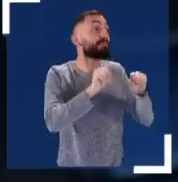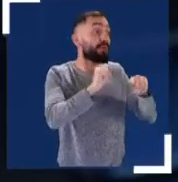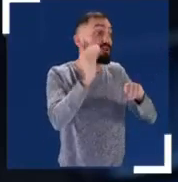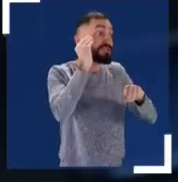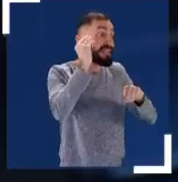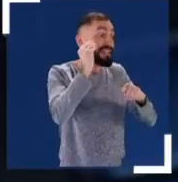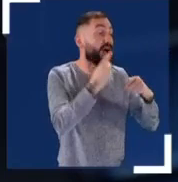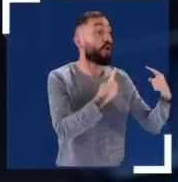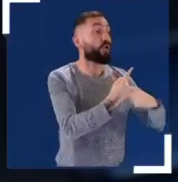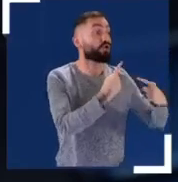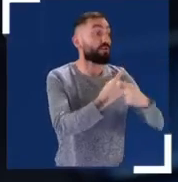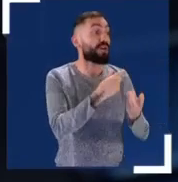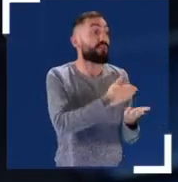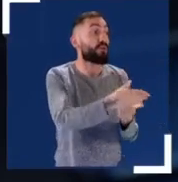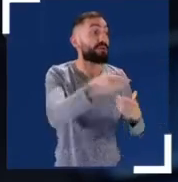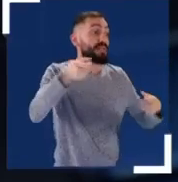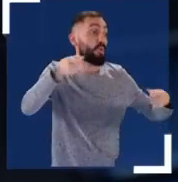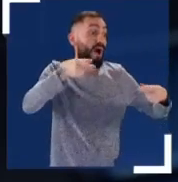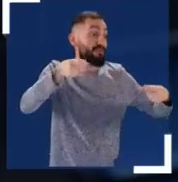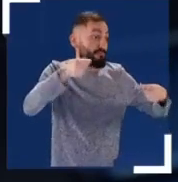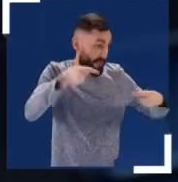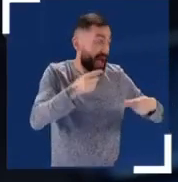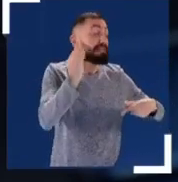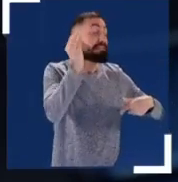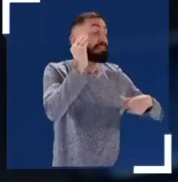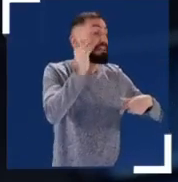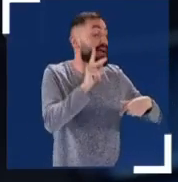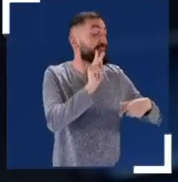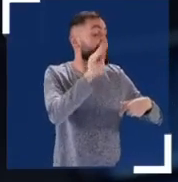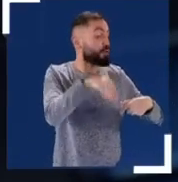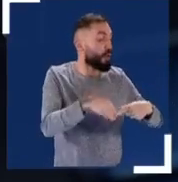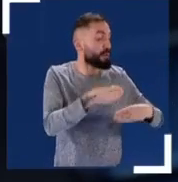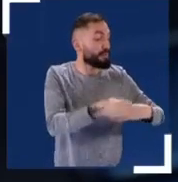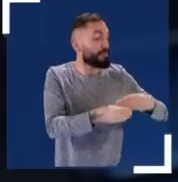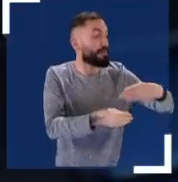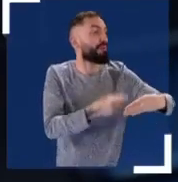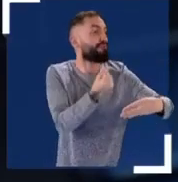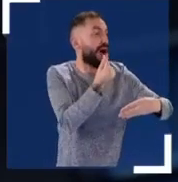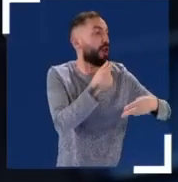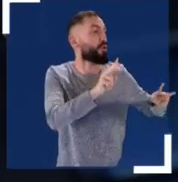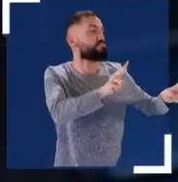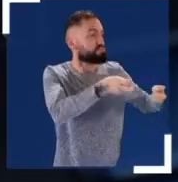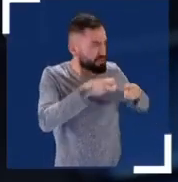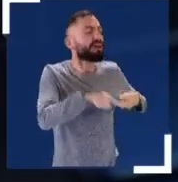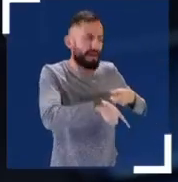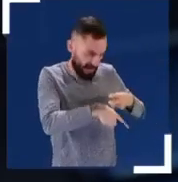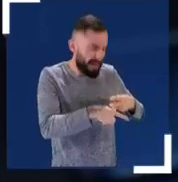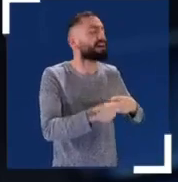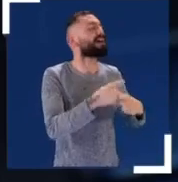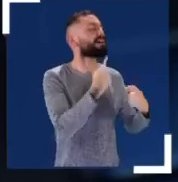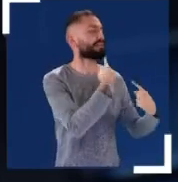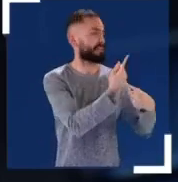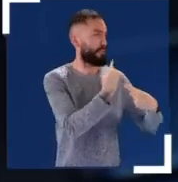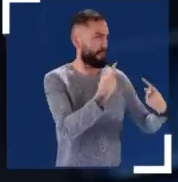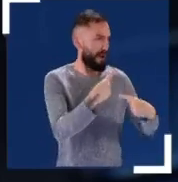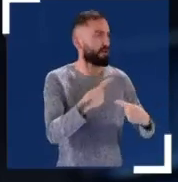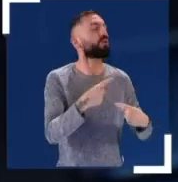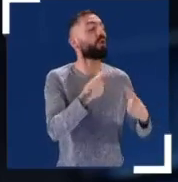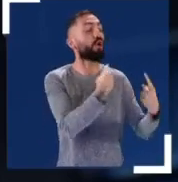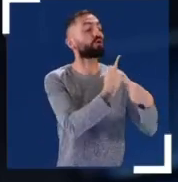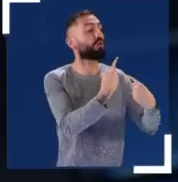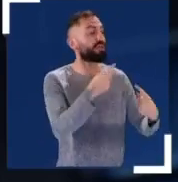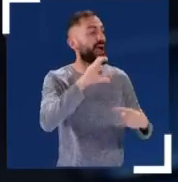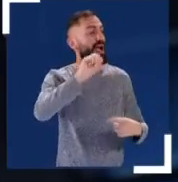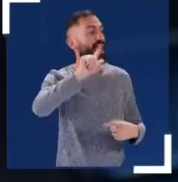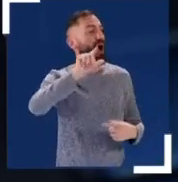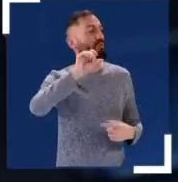as rodovias, cobrar por quilômetro, enfim. Quer dizer, foi um grande avanço em São Paulo. A rodovia dos calçados, por exemplo, já teve